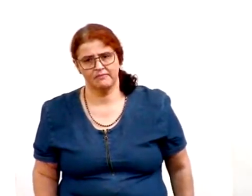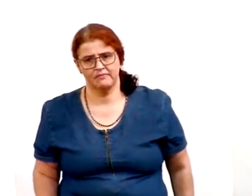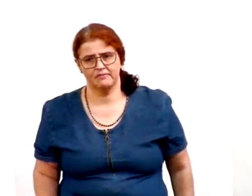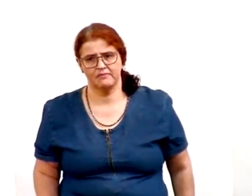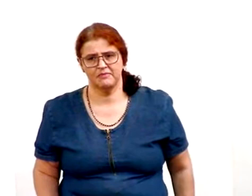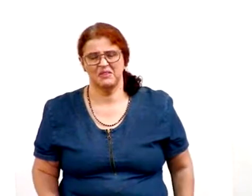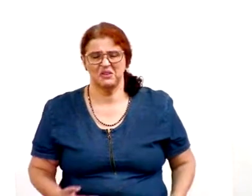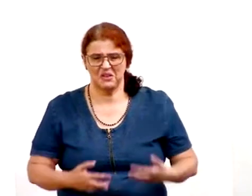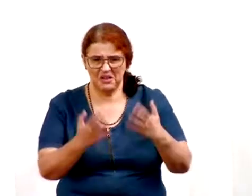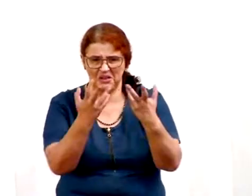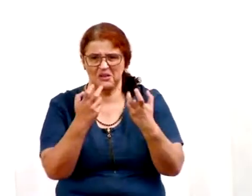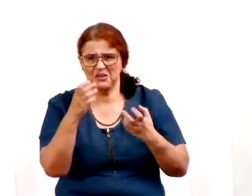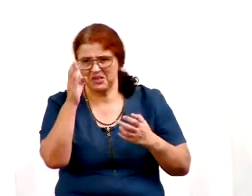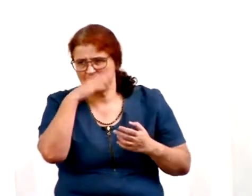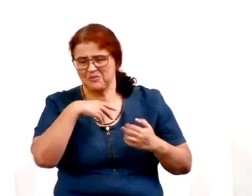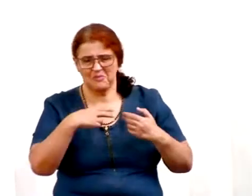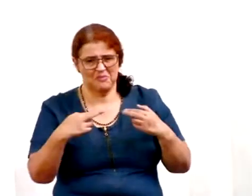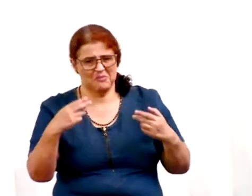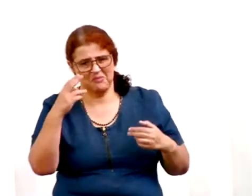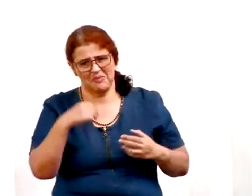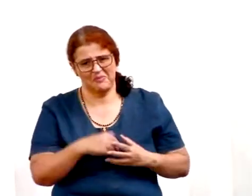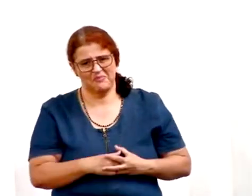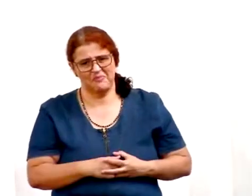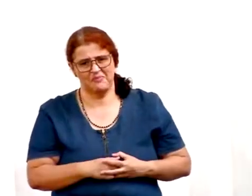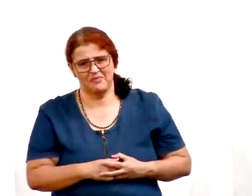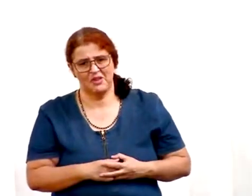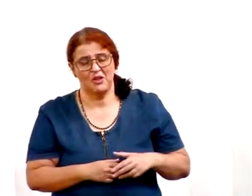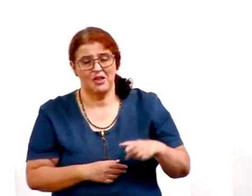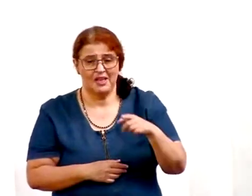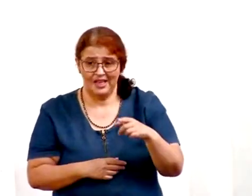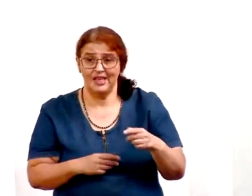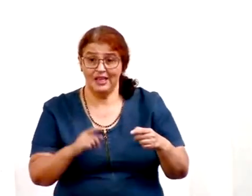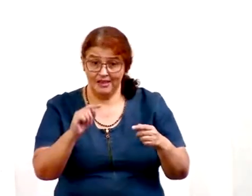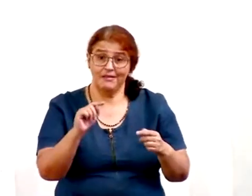Não vos façais, pois, idólatras.